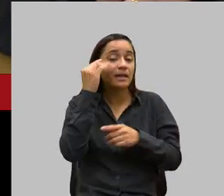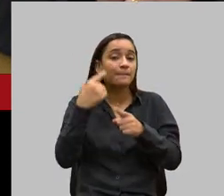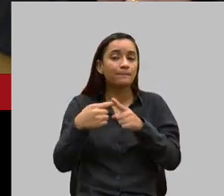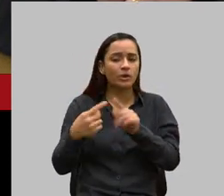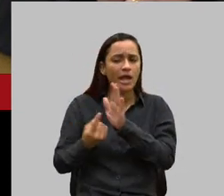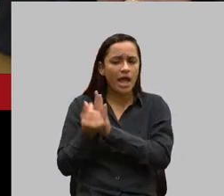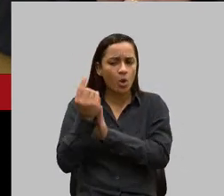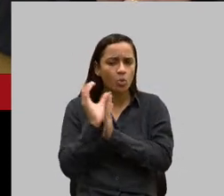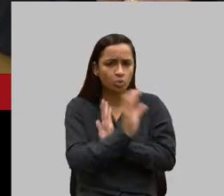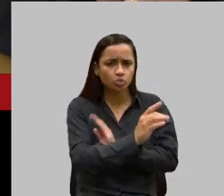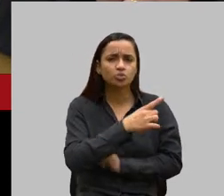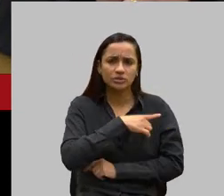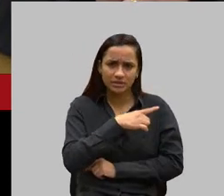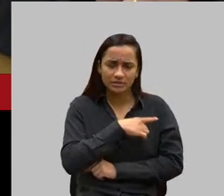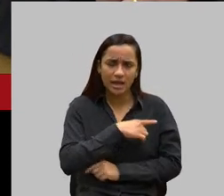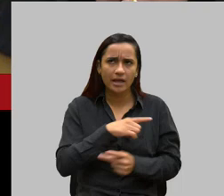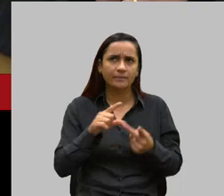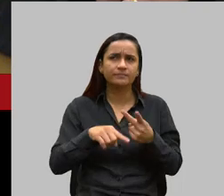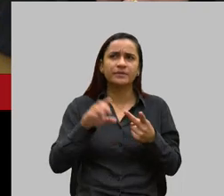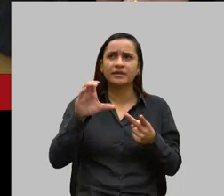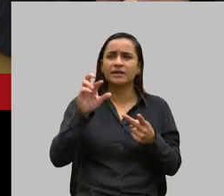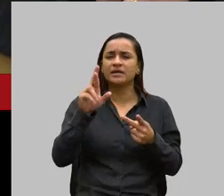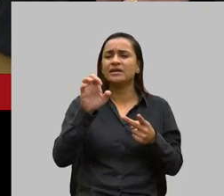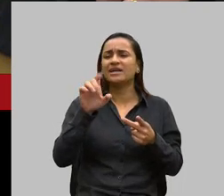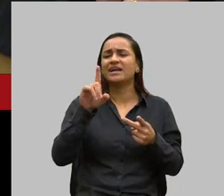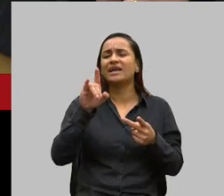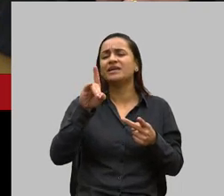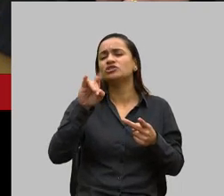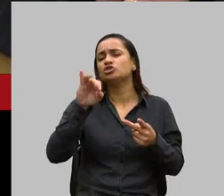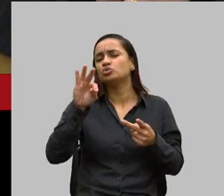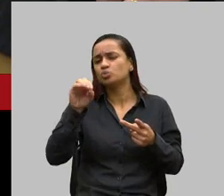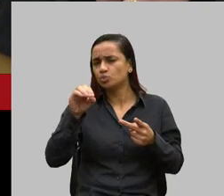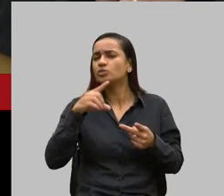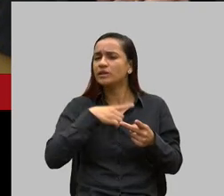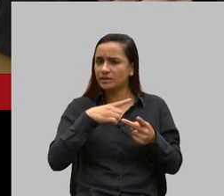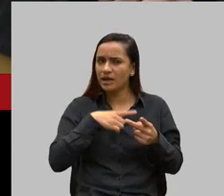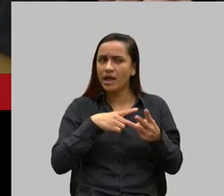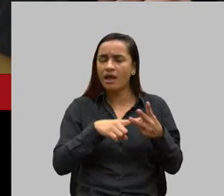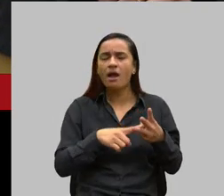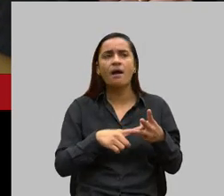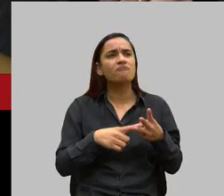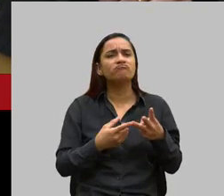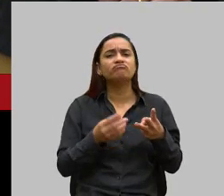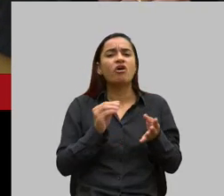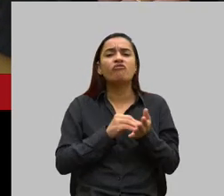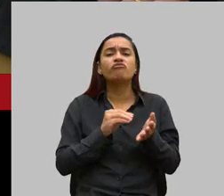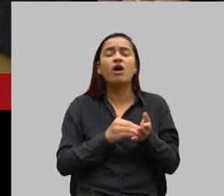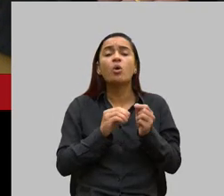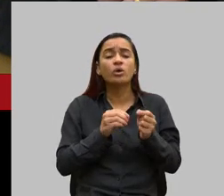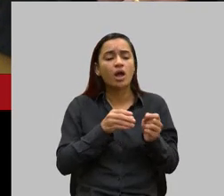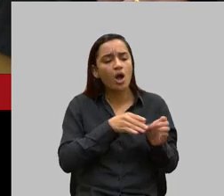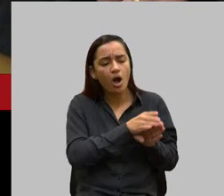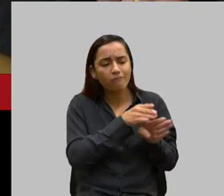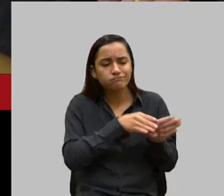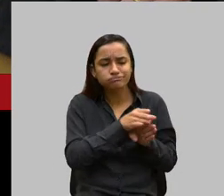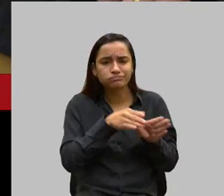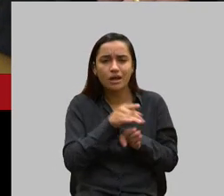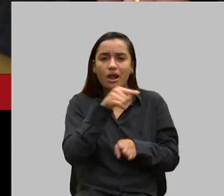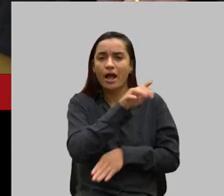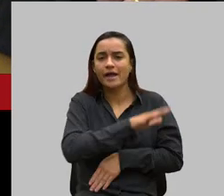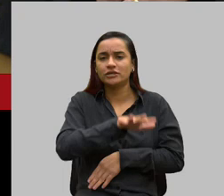crédito Tem mas o que tá precisando é de direcionamento lá na região Leste e a